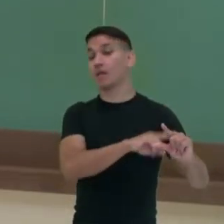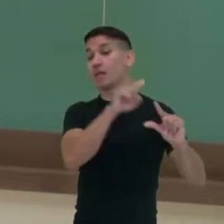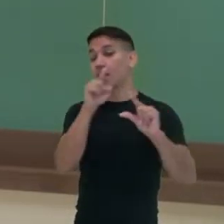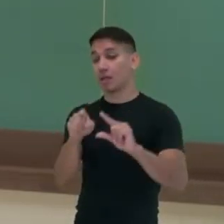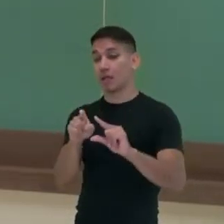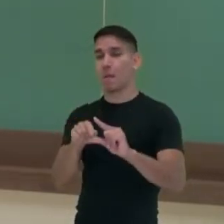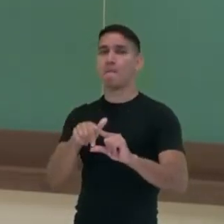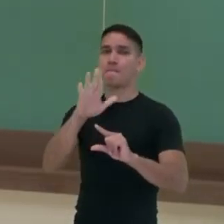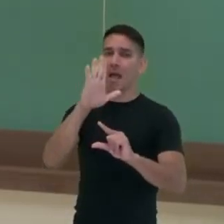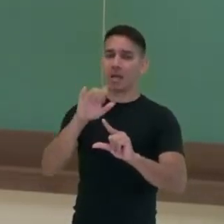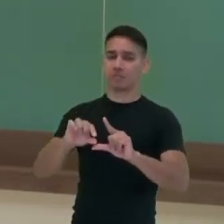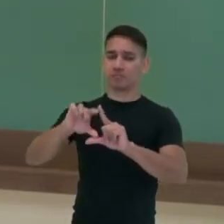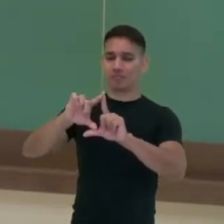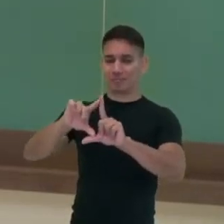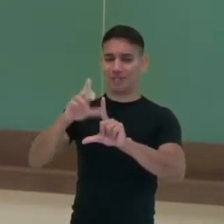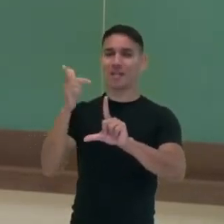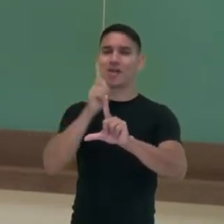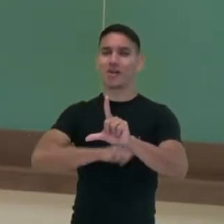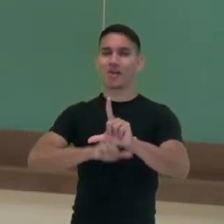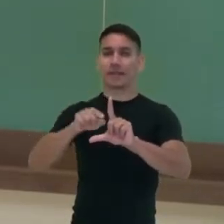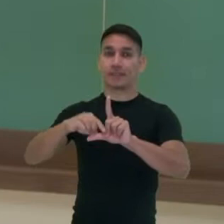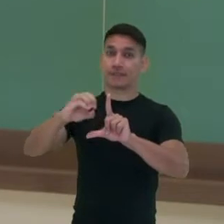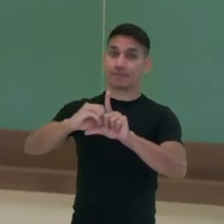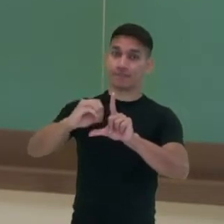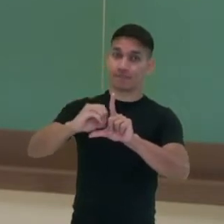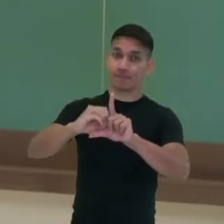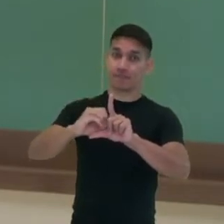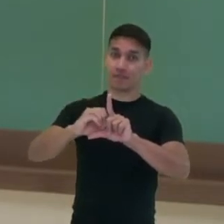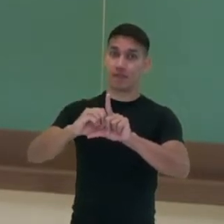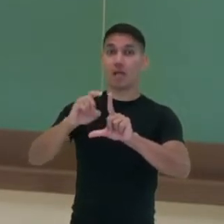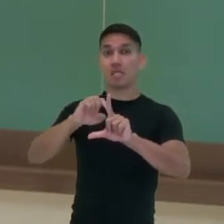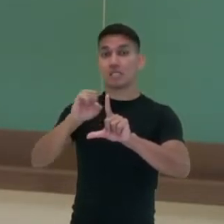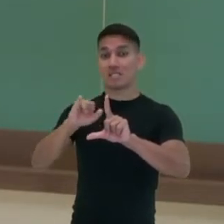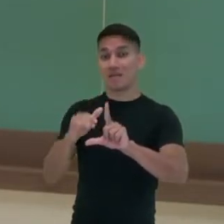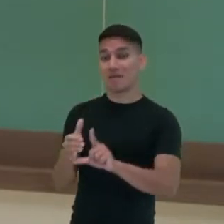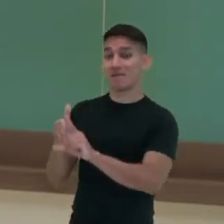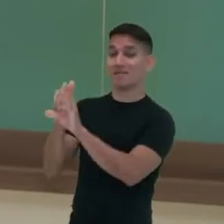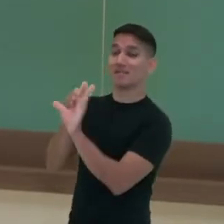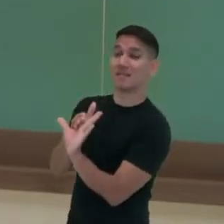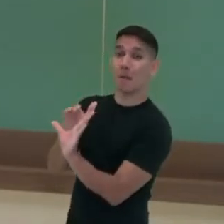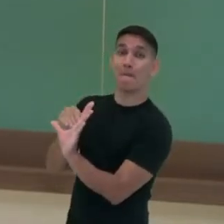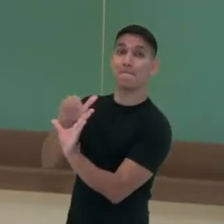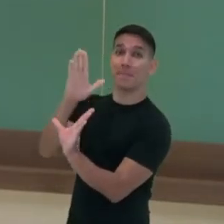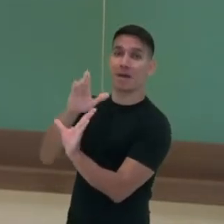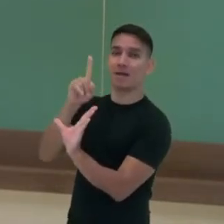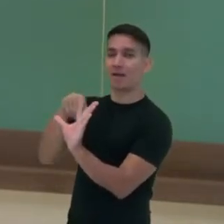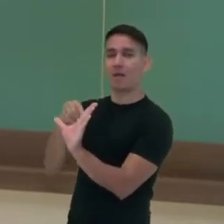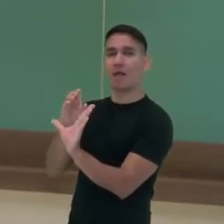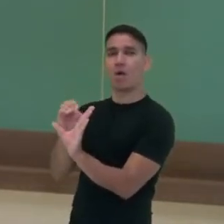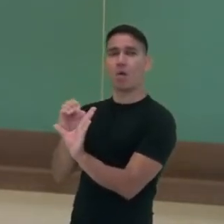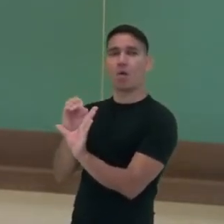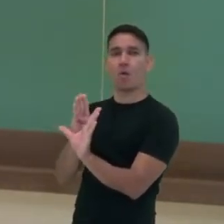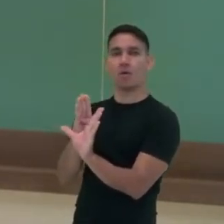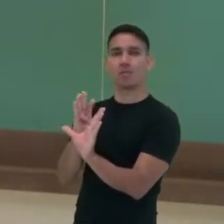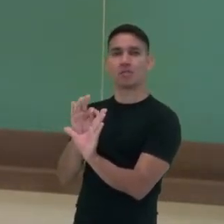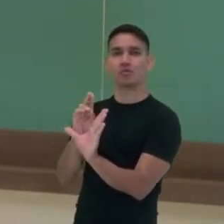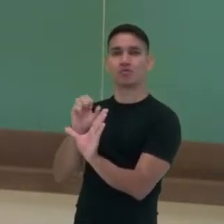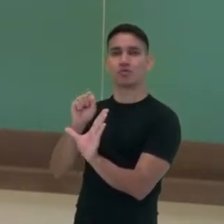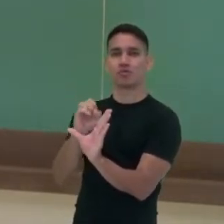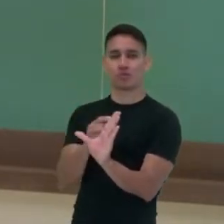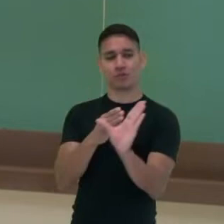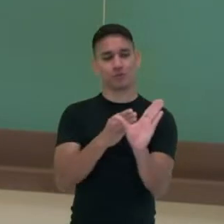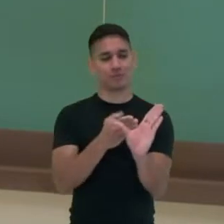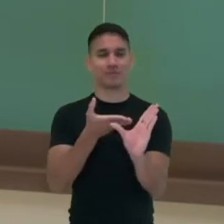desse limite do L e abre um pouquinho mais, ele é maior do que 90. Então, a gente chama ele de ângulo obtuso, tá bom? E, além disso, a gente